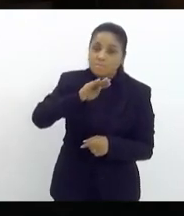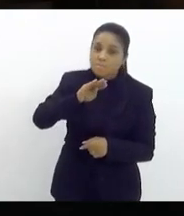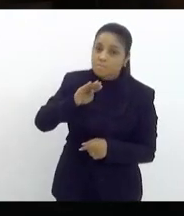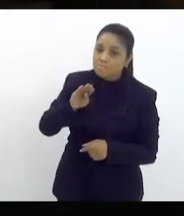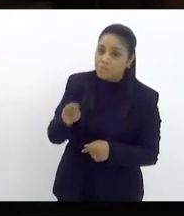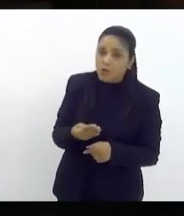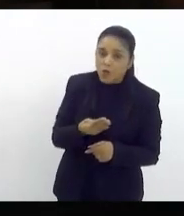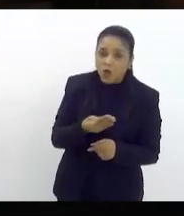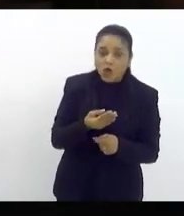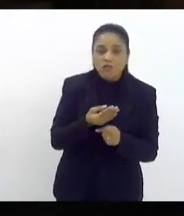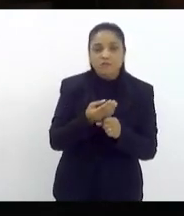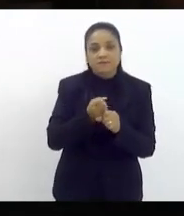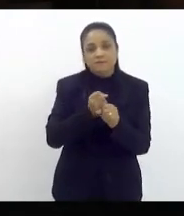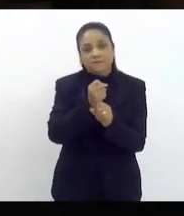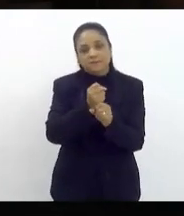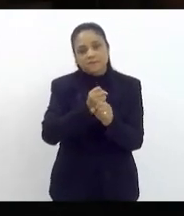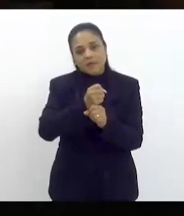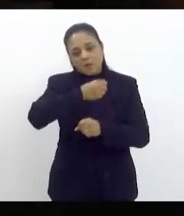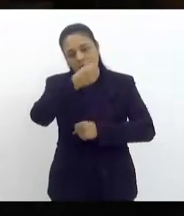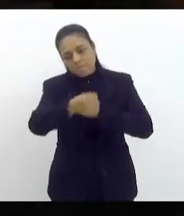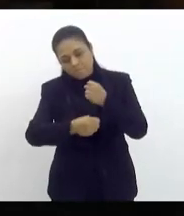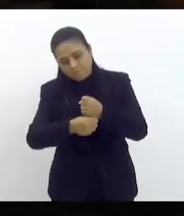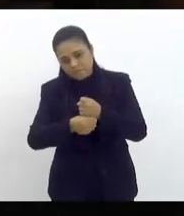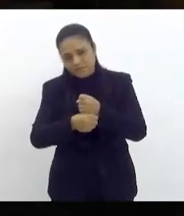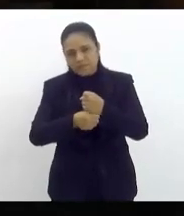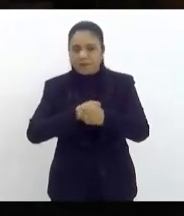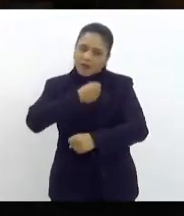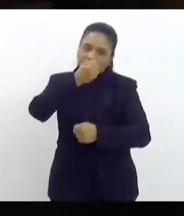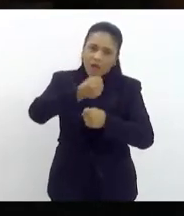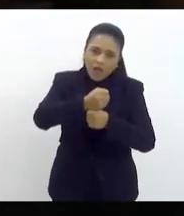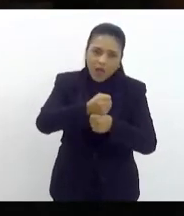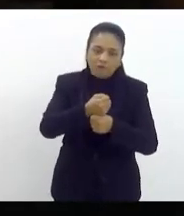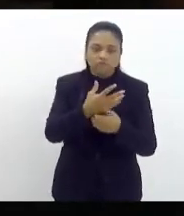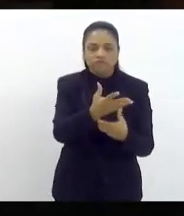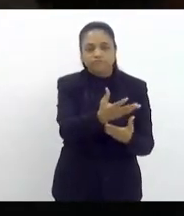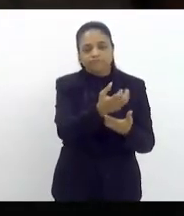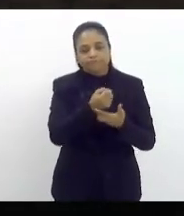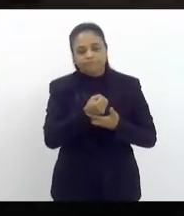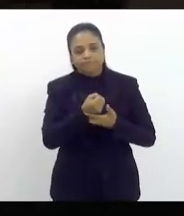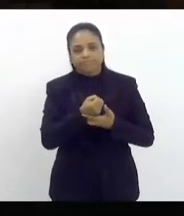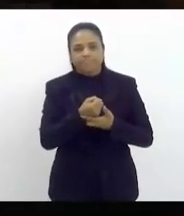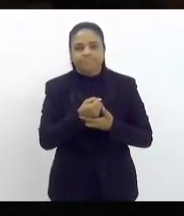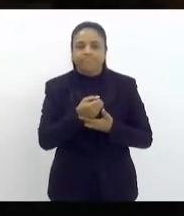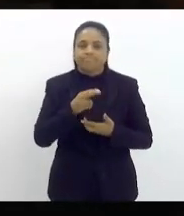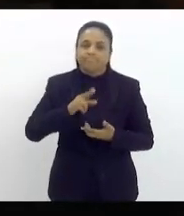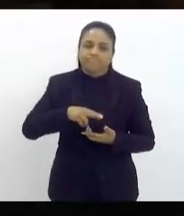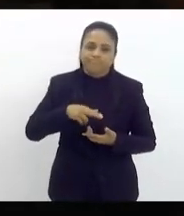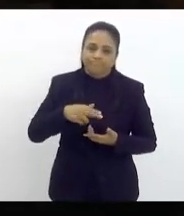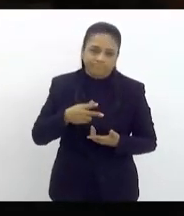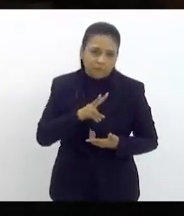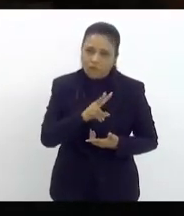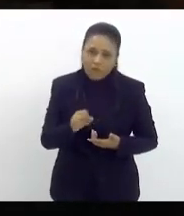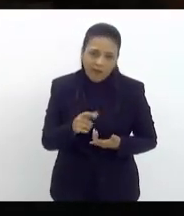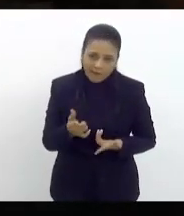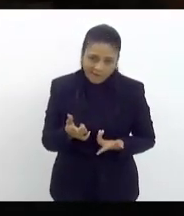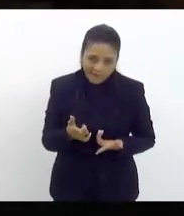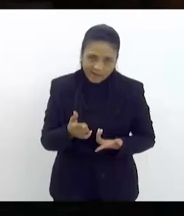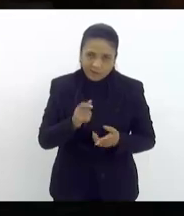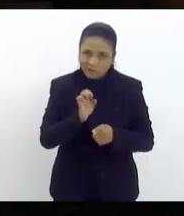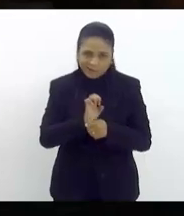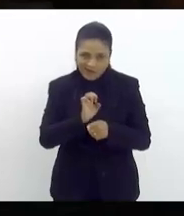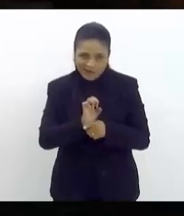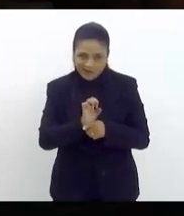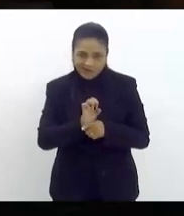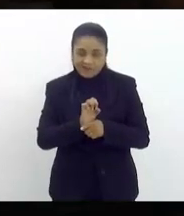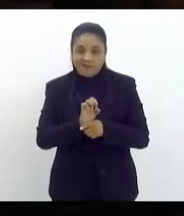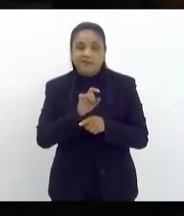ano a ano, o governo do Estado deixará de arrecadar. E isso tem consequências para